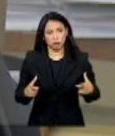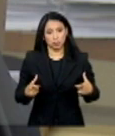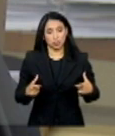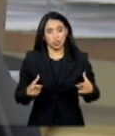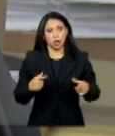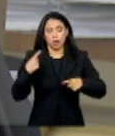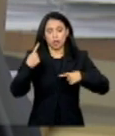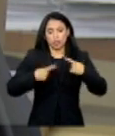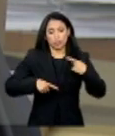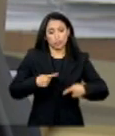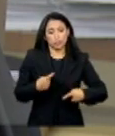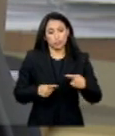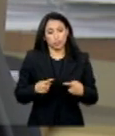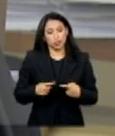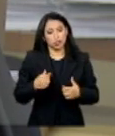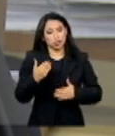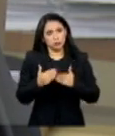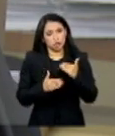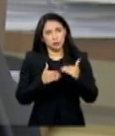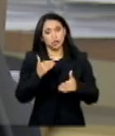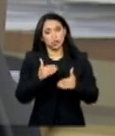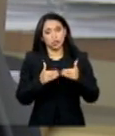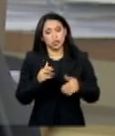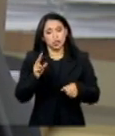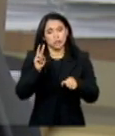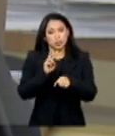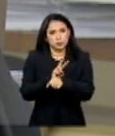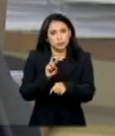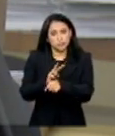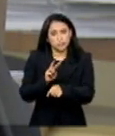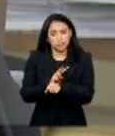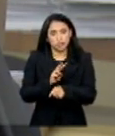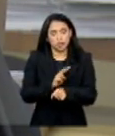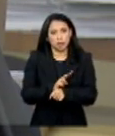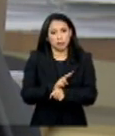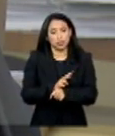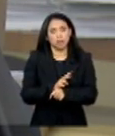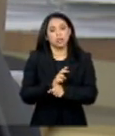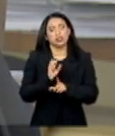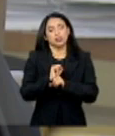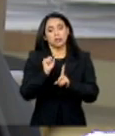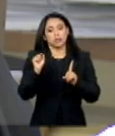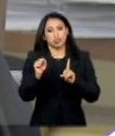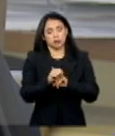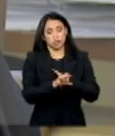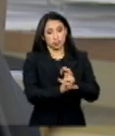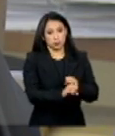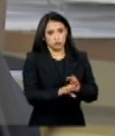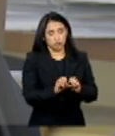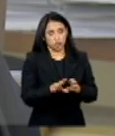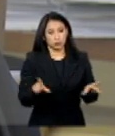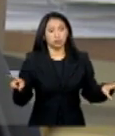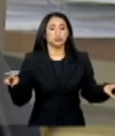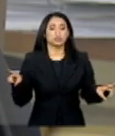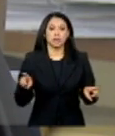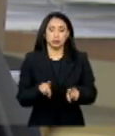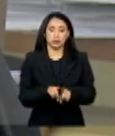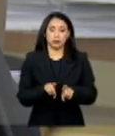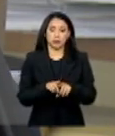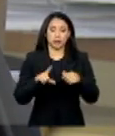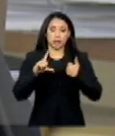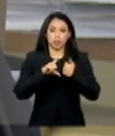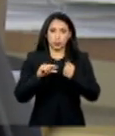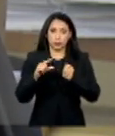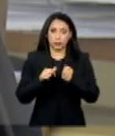periódicas de monitoramento do cumprimento das medidas socioeducativas previstas também no artigo